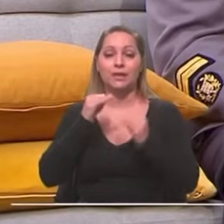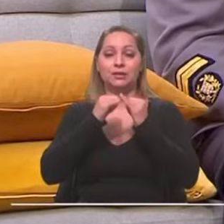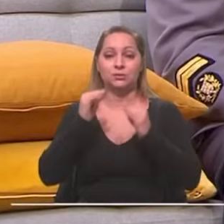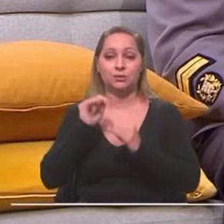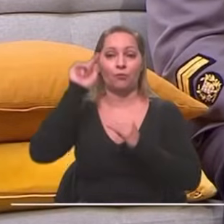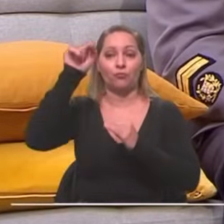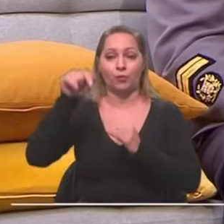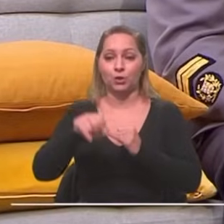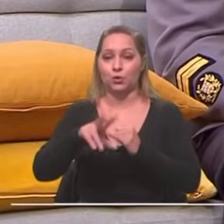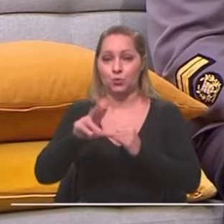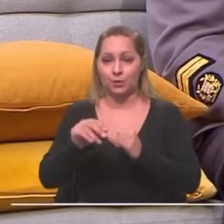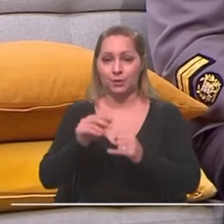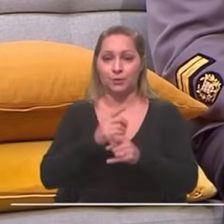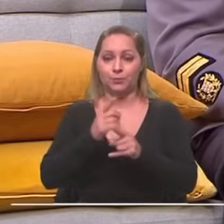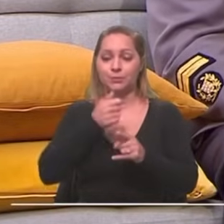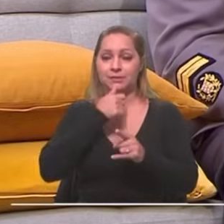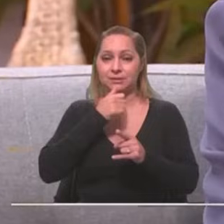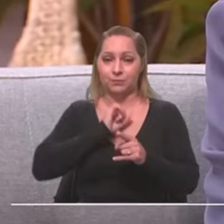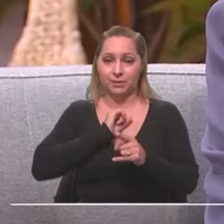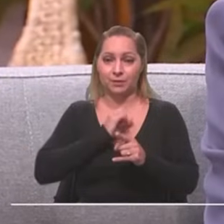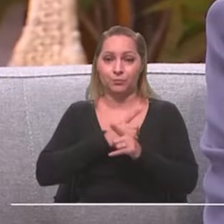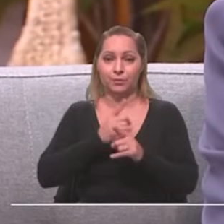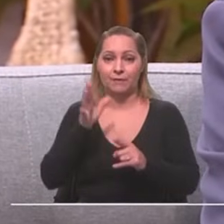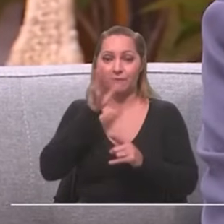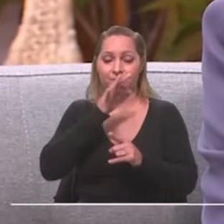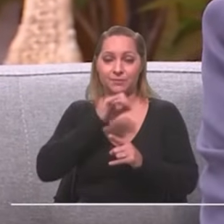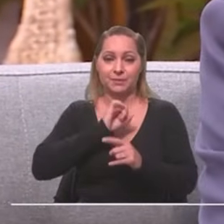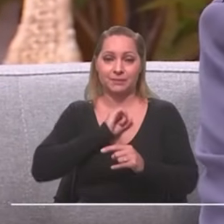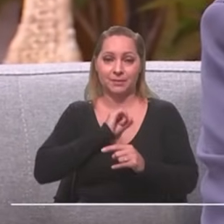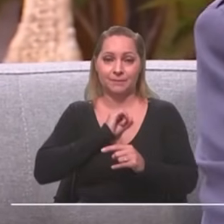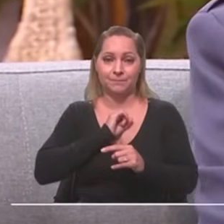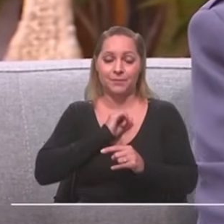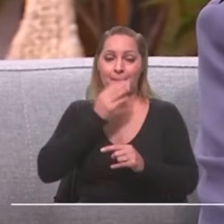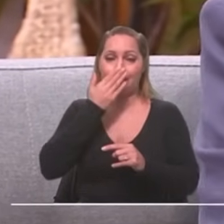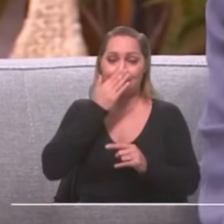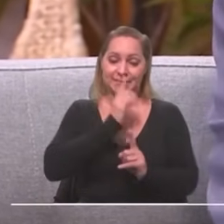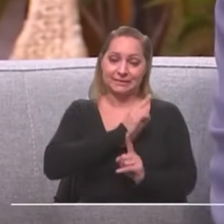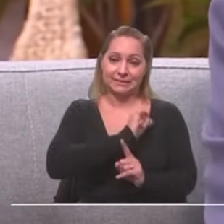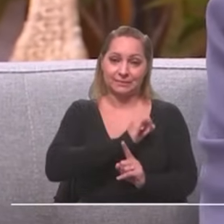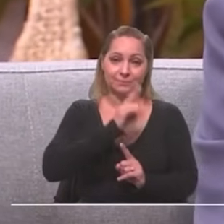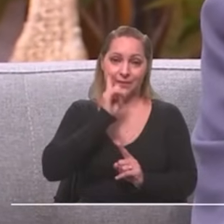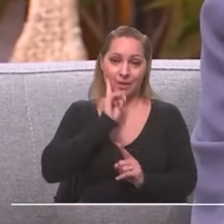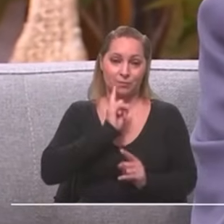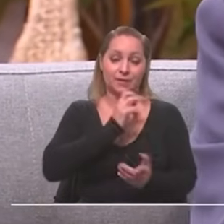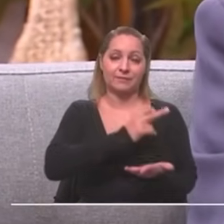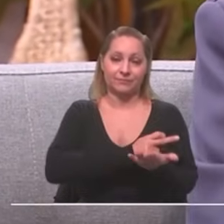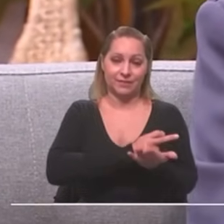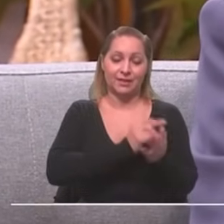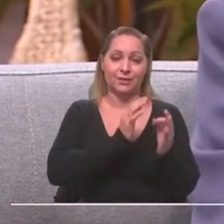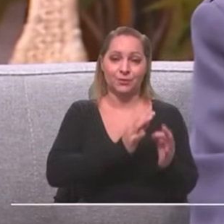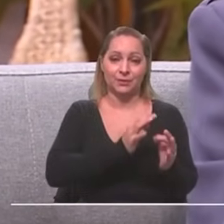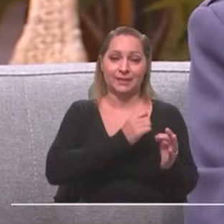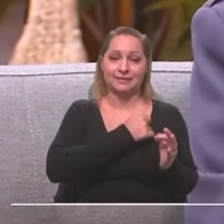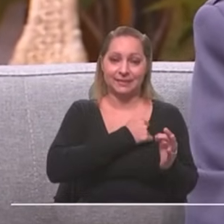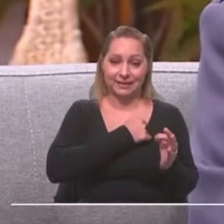por opção, porque a minha filha, a minha família, a minha situação familiar é um bocado semelhante à do sargento Mora. A mulher fica a tomar conta da casa, a